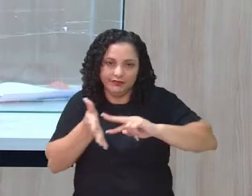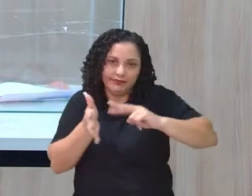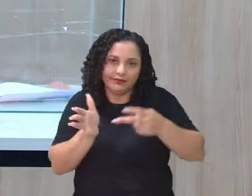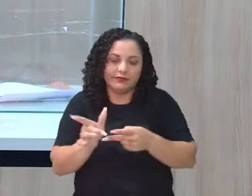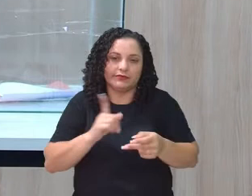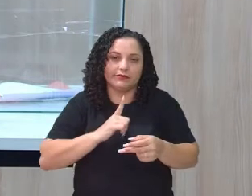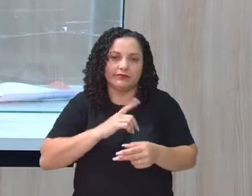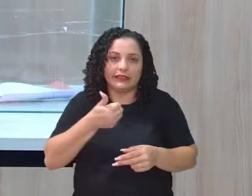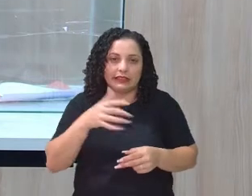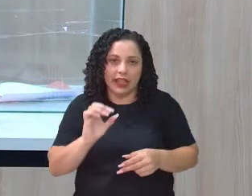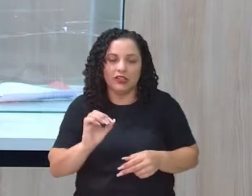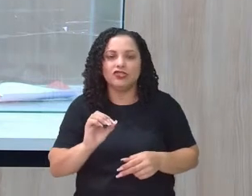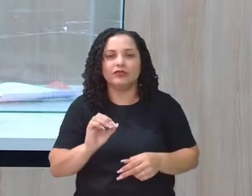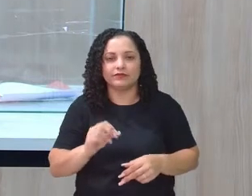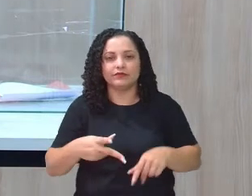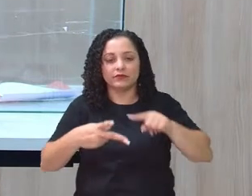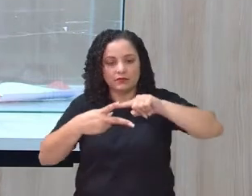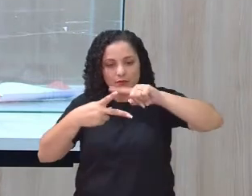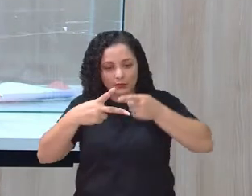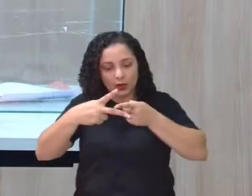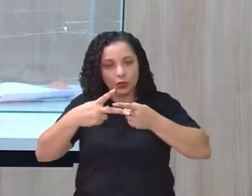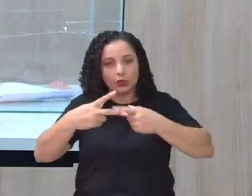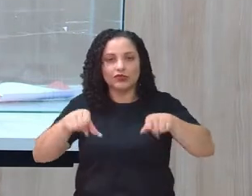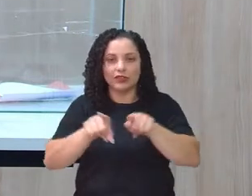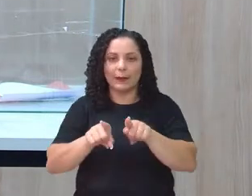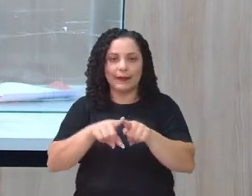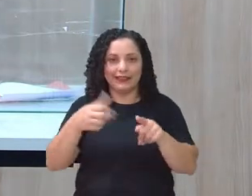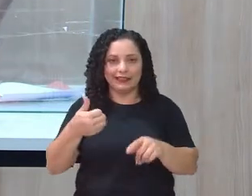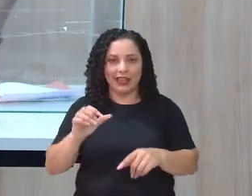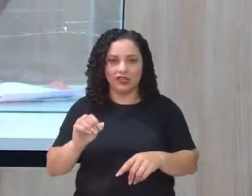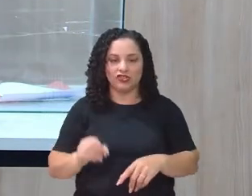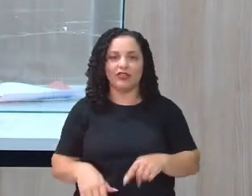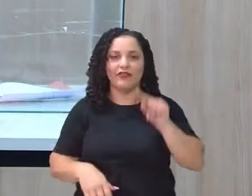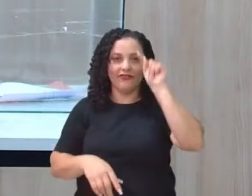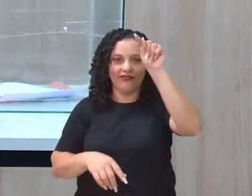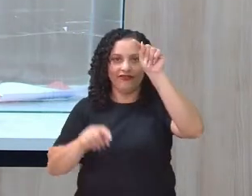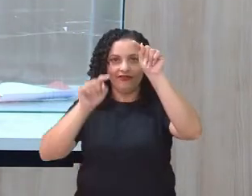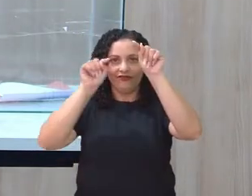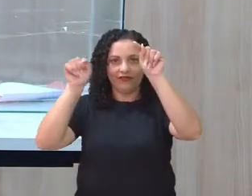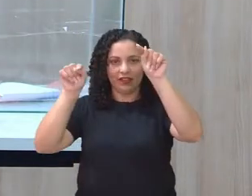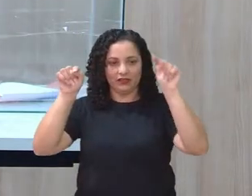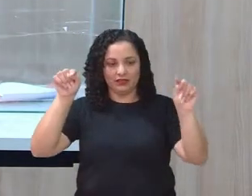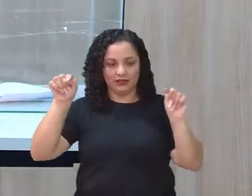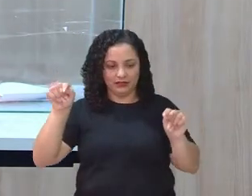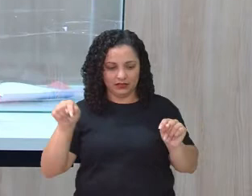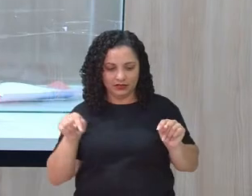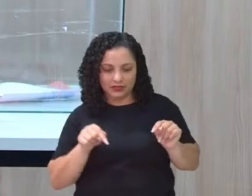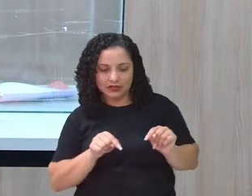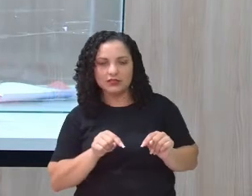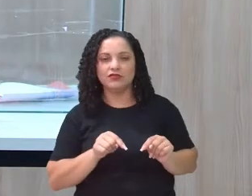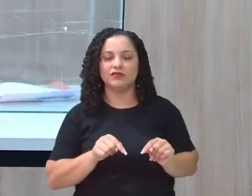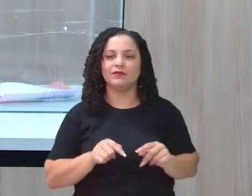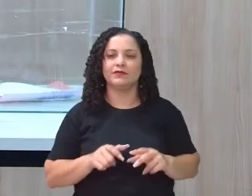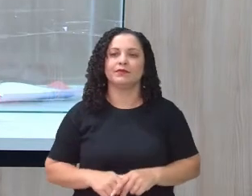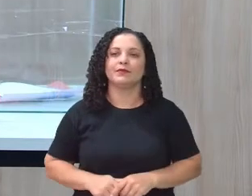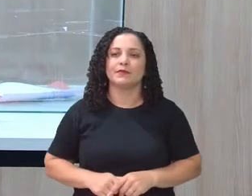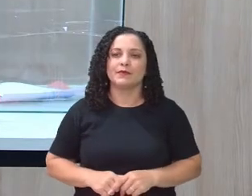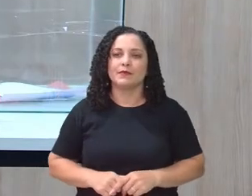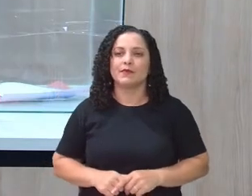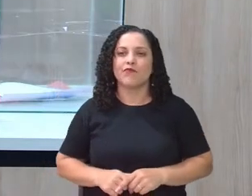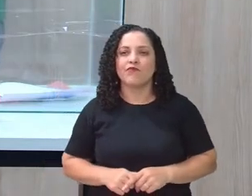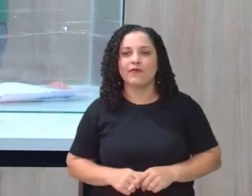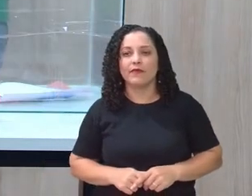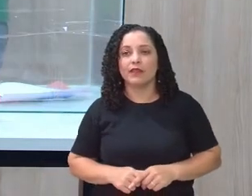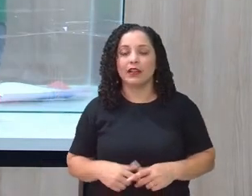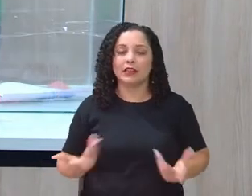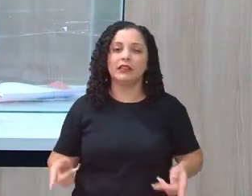ângulos e também tem 10 vértices, certo? Depois a gente classificou aí os polígonos e a gente